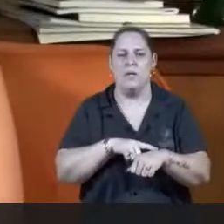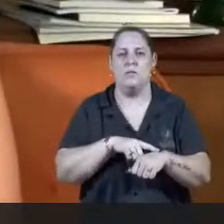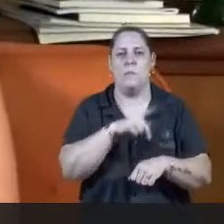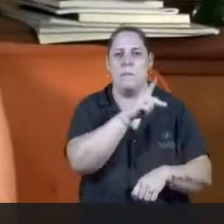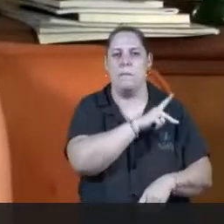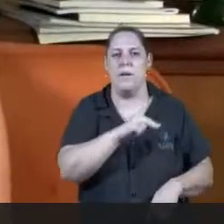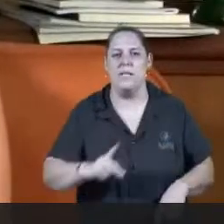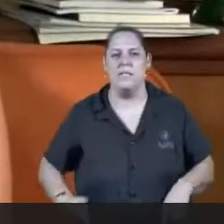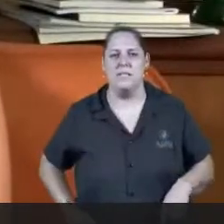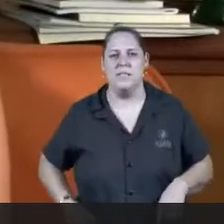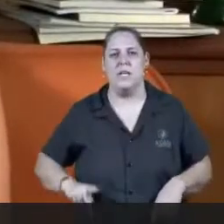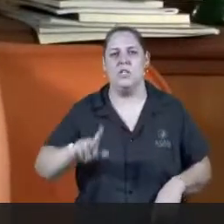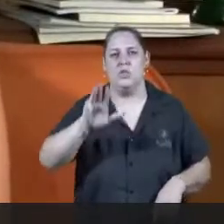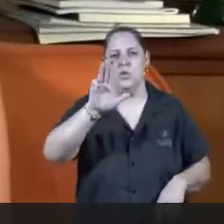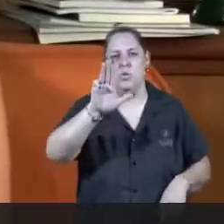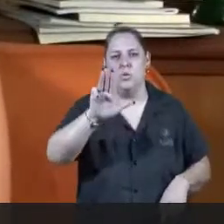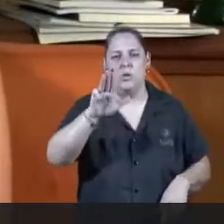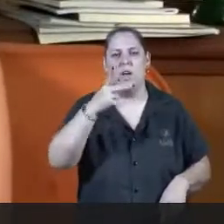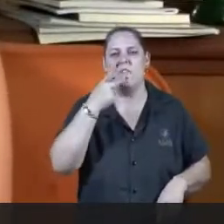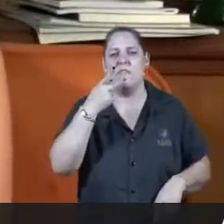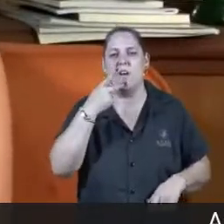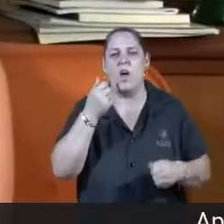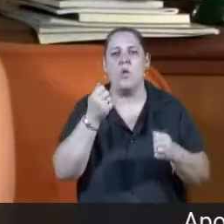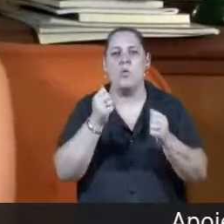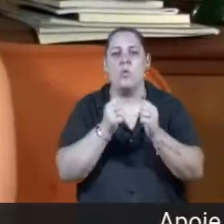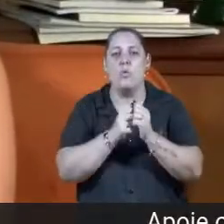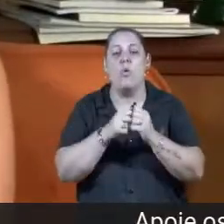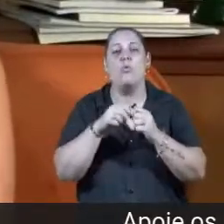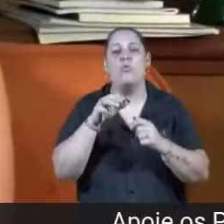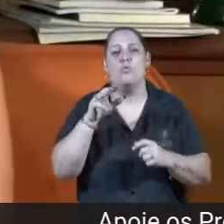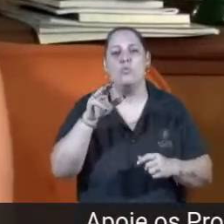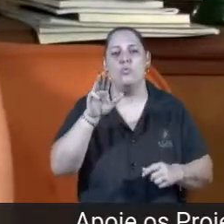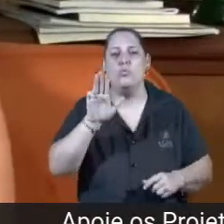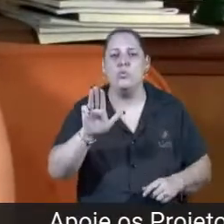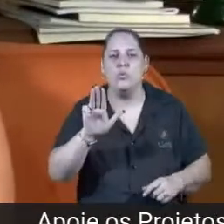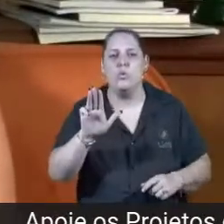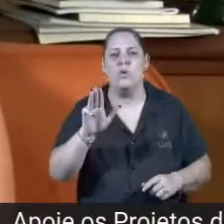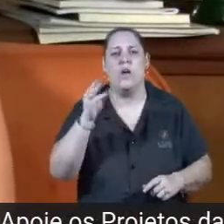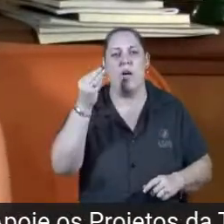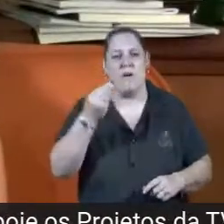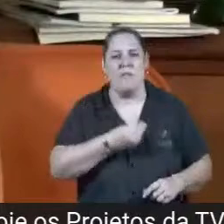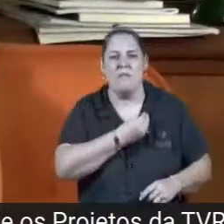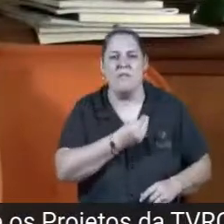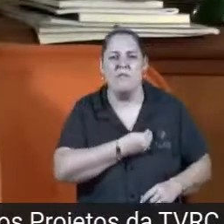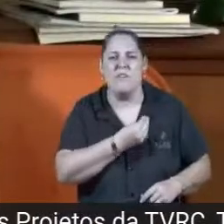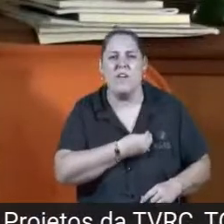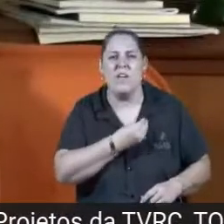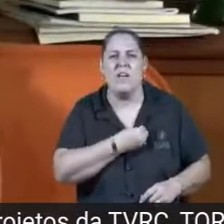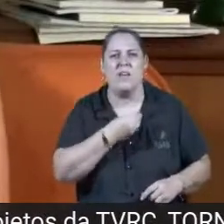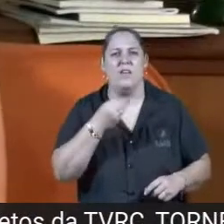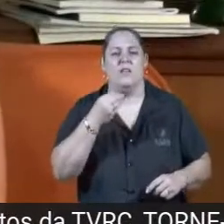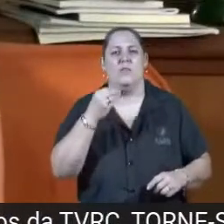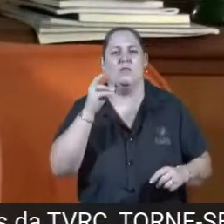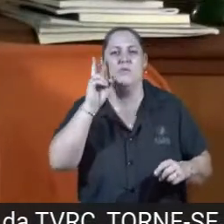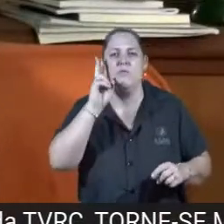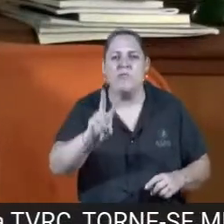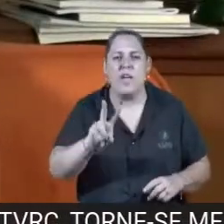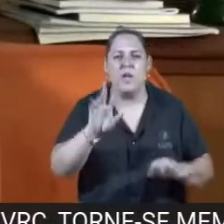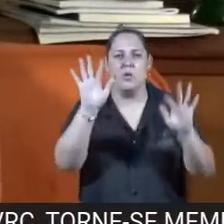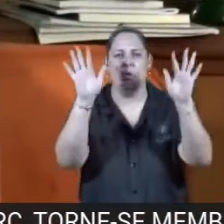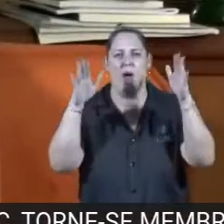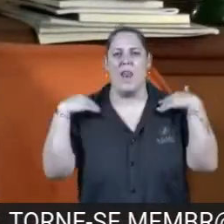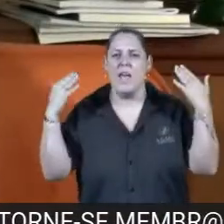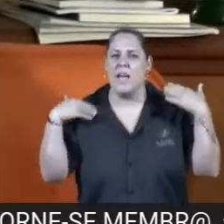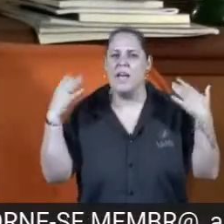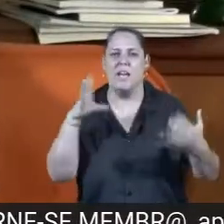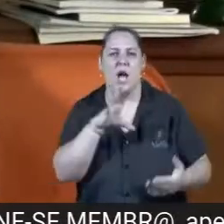presidente Lula, eu me dirijo ao senhor com muita alegria, vendo o senhor alegre, forte, amando, e o amor é tudo nesse